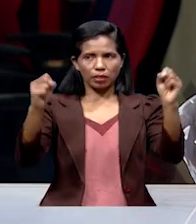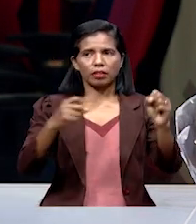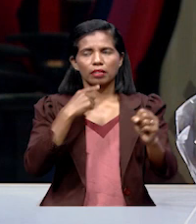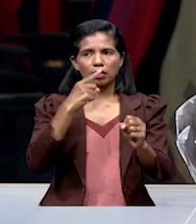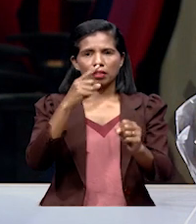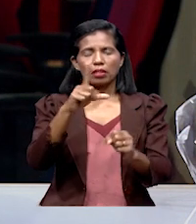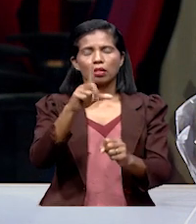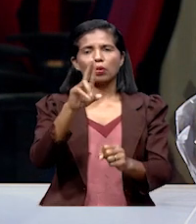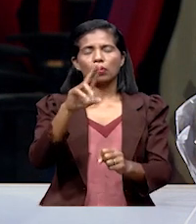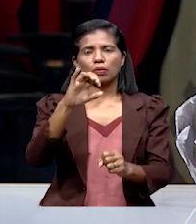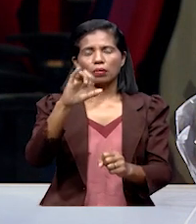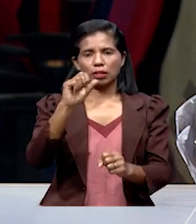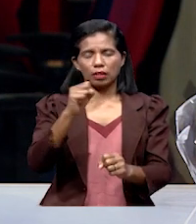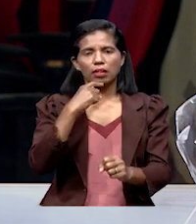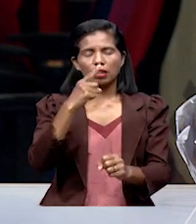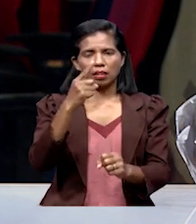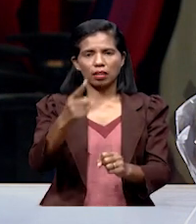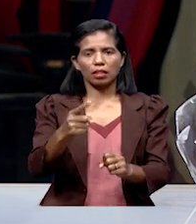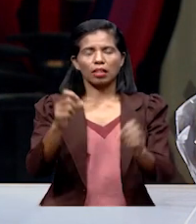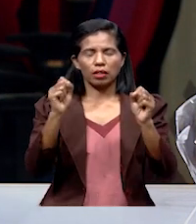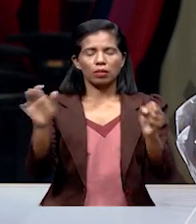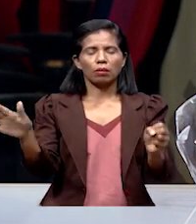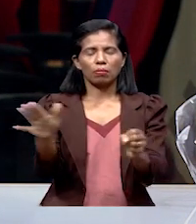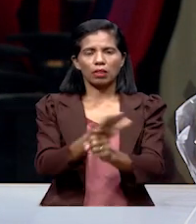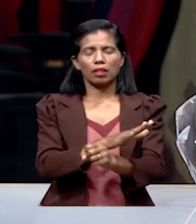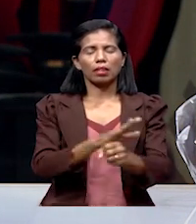Luiz Alves Tilman ato completa documento.